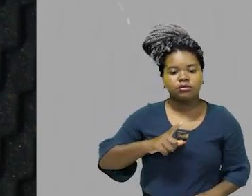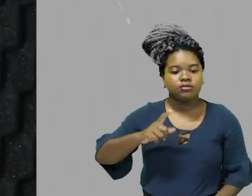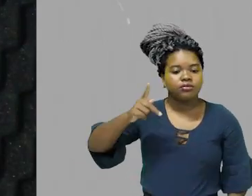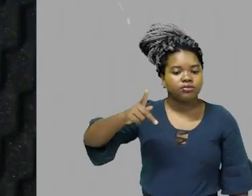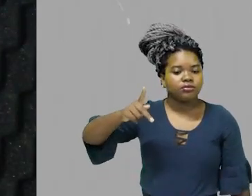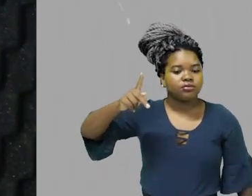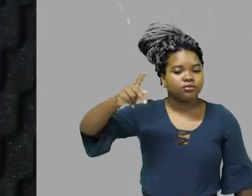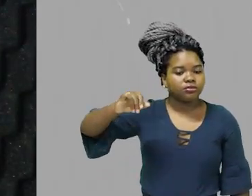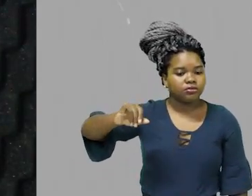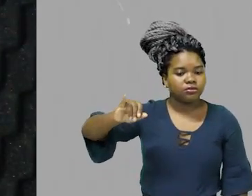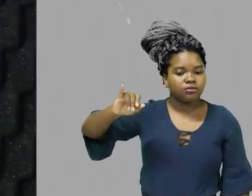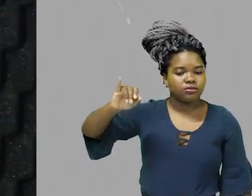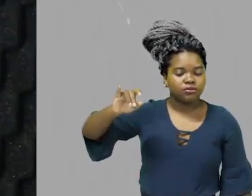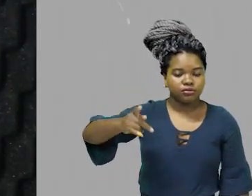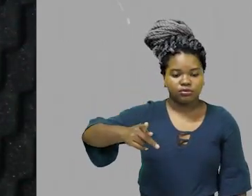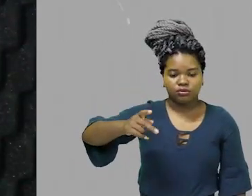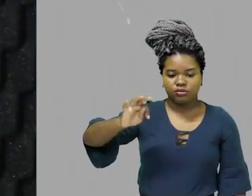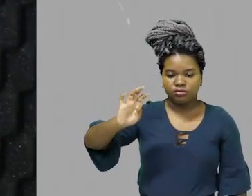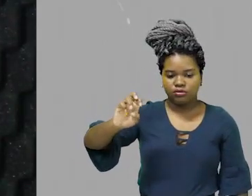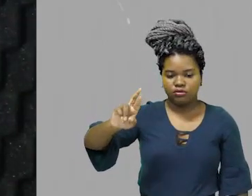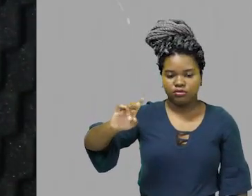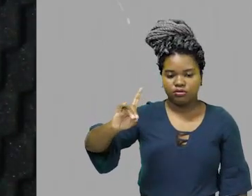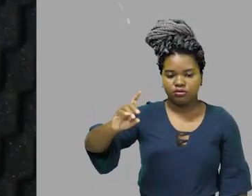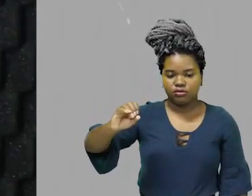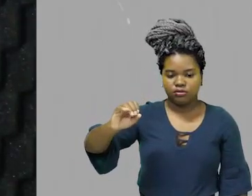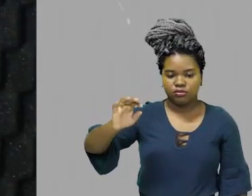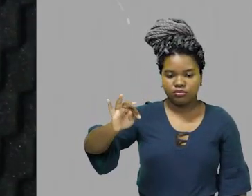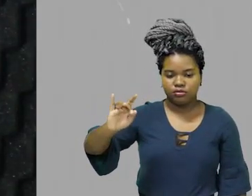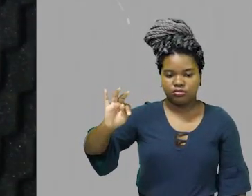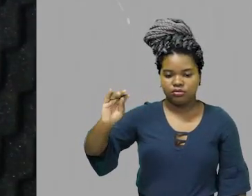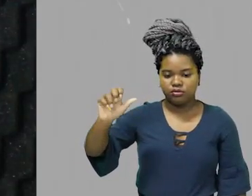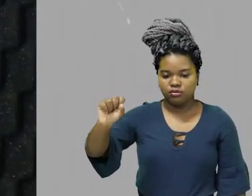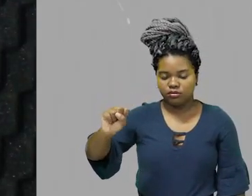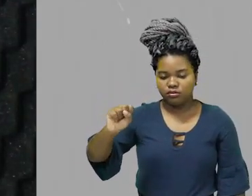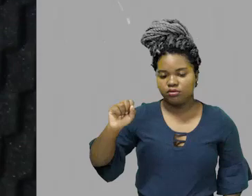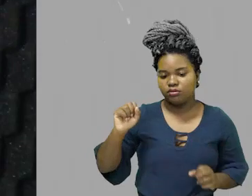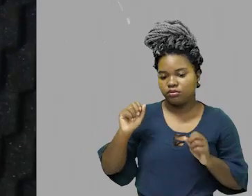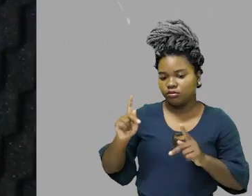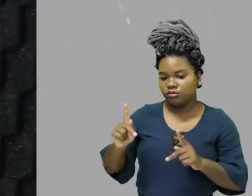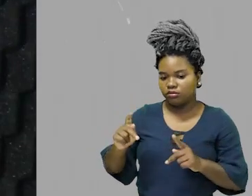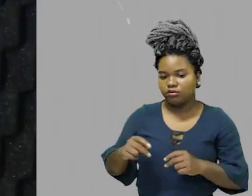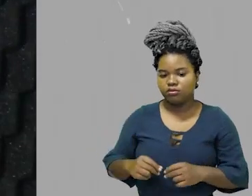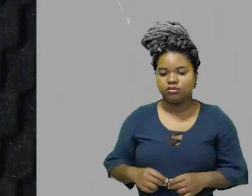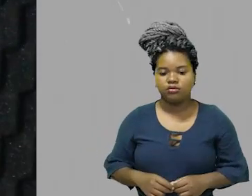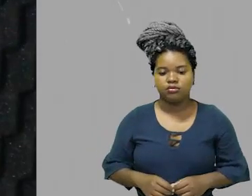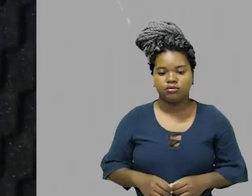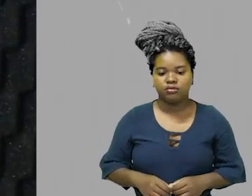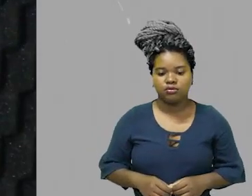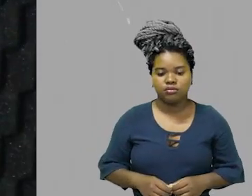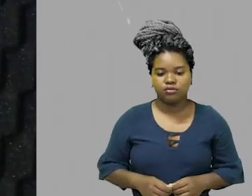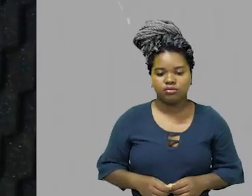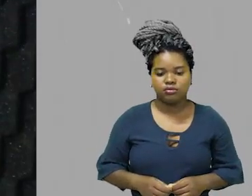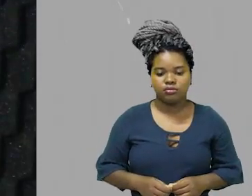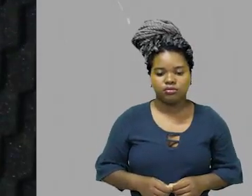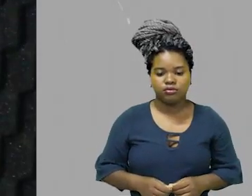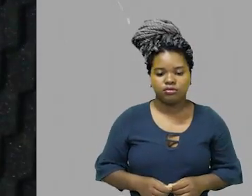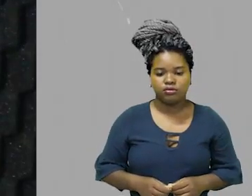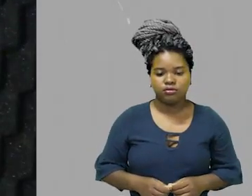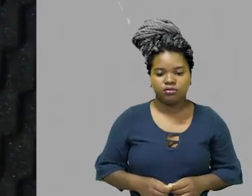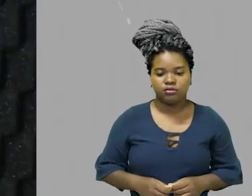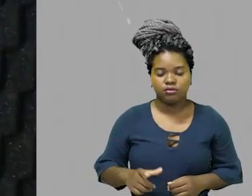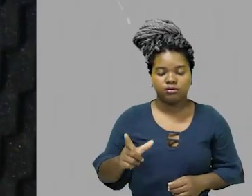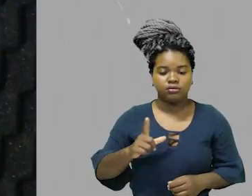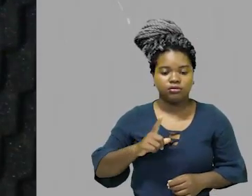nas gimnospermas e nas angiospermas. Ó, ele está acima desse ancestral comum aqui das briófitas. A presença desses